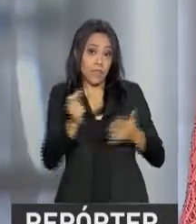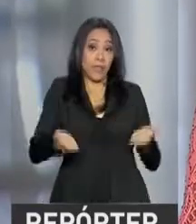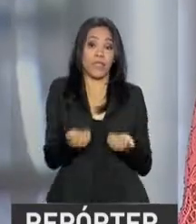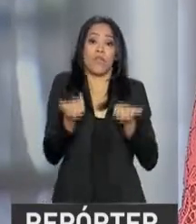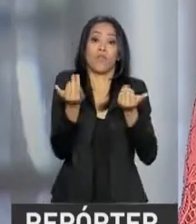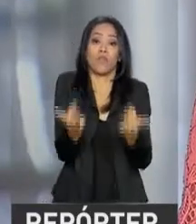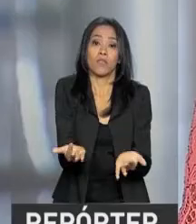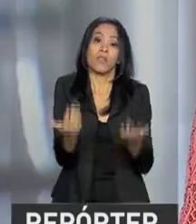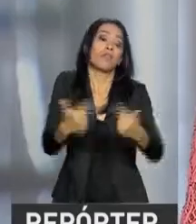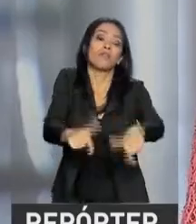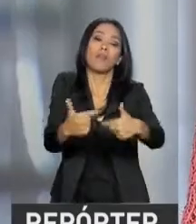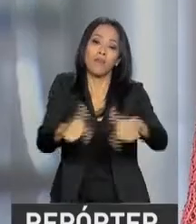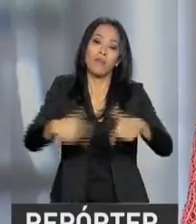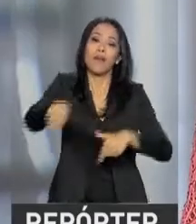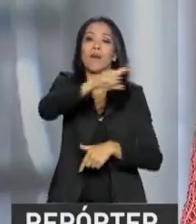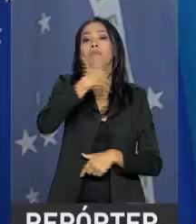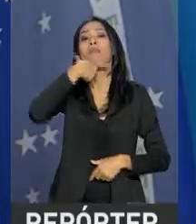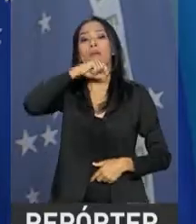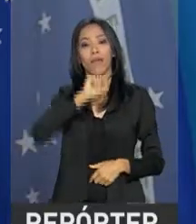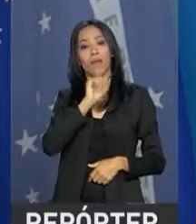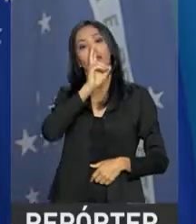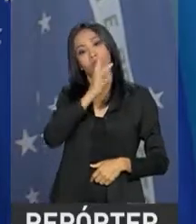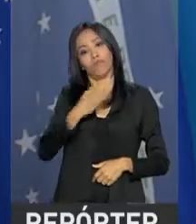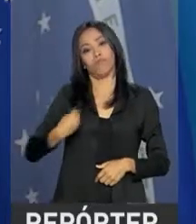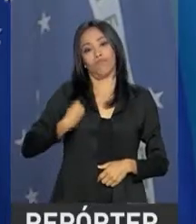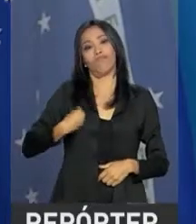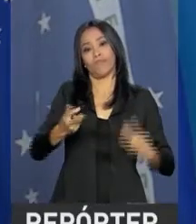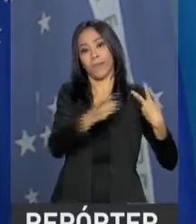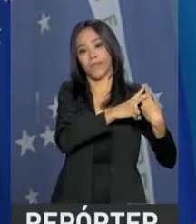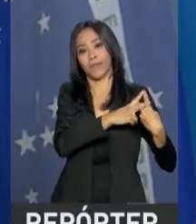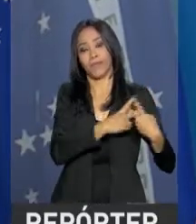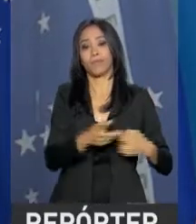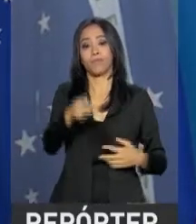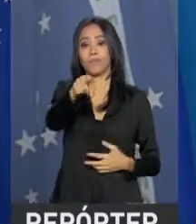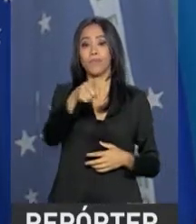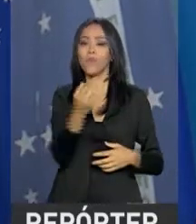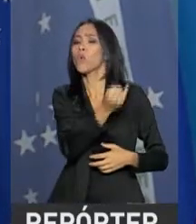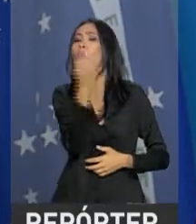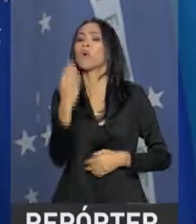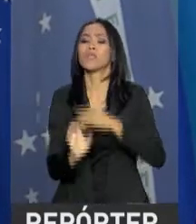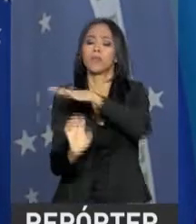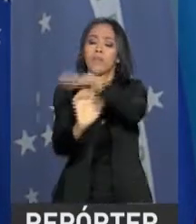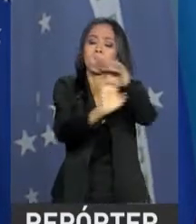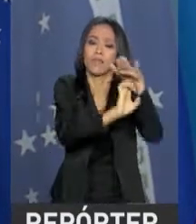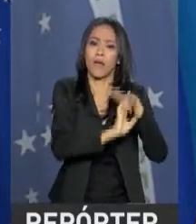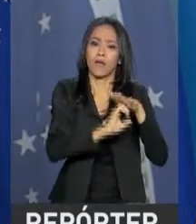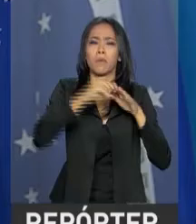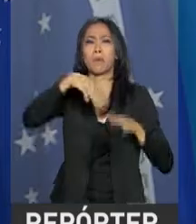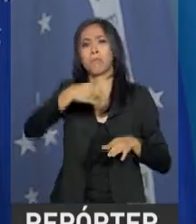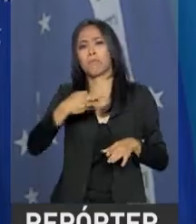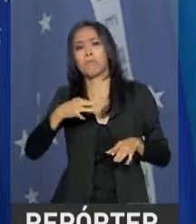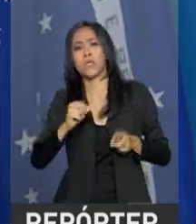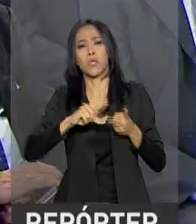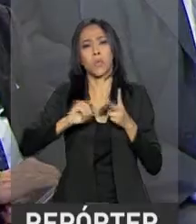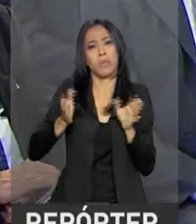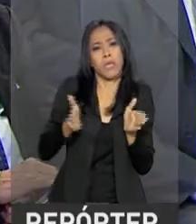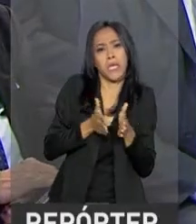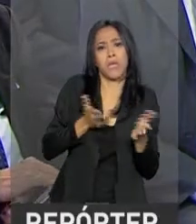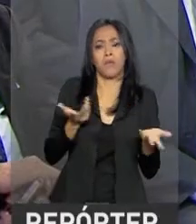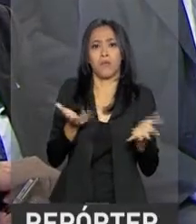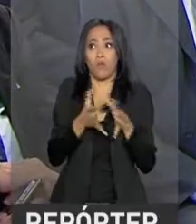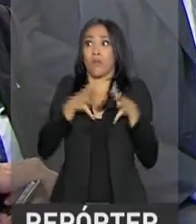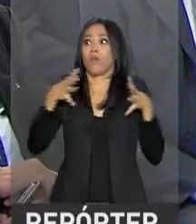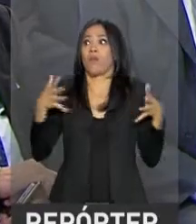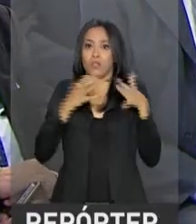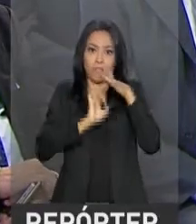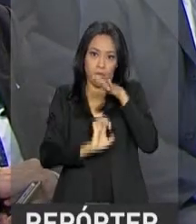trabalho para os presos aqueles empresários todos o brasil inteiro quanto temos micro pequeno grande empresário o